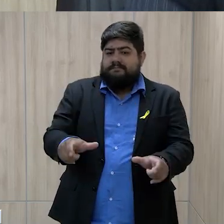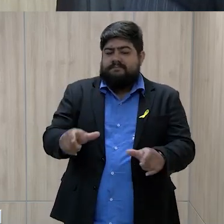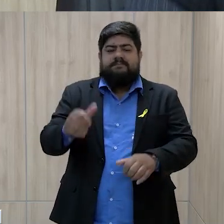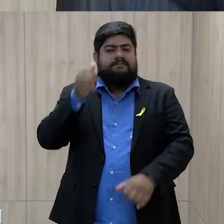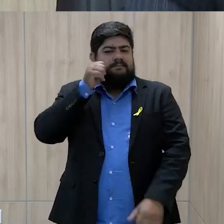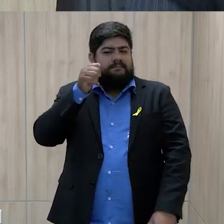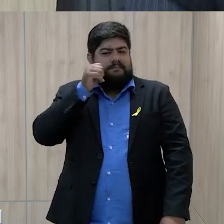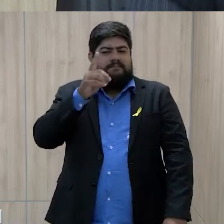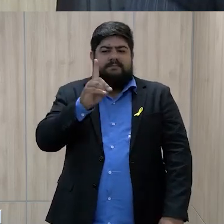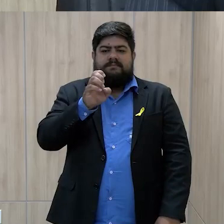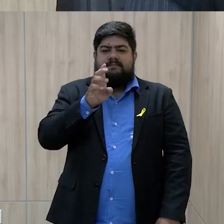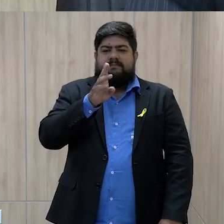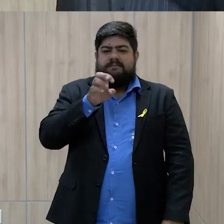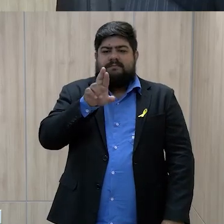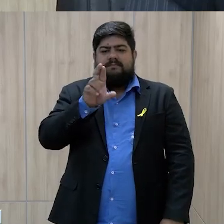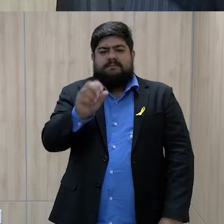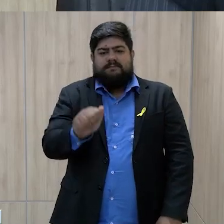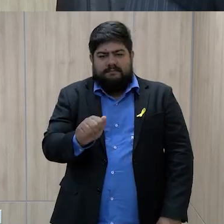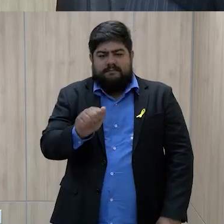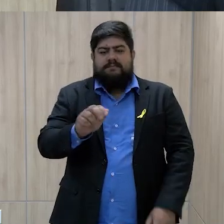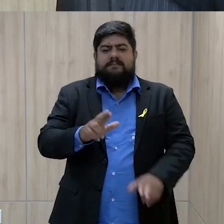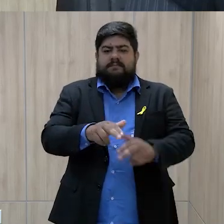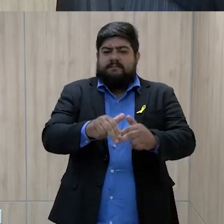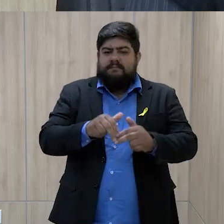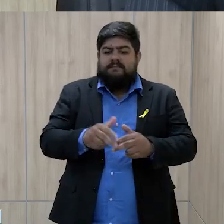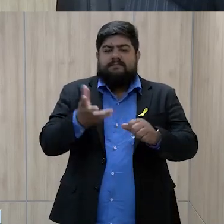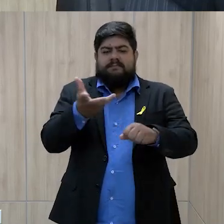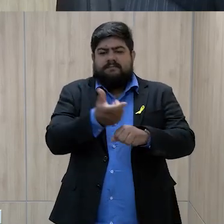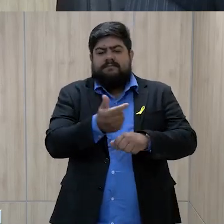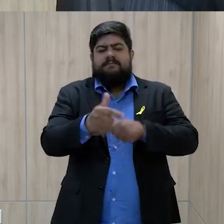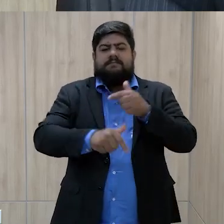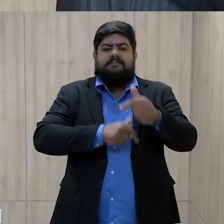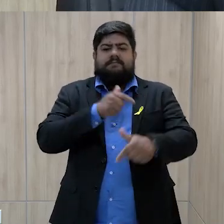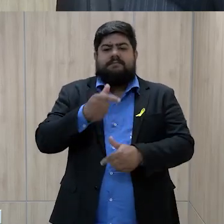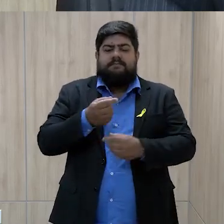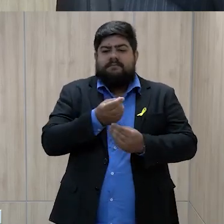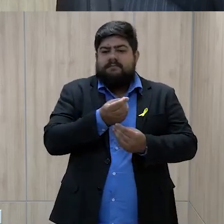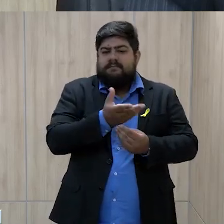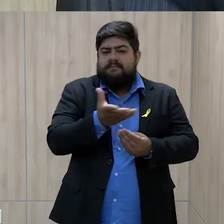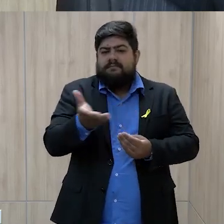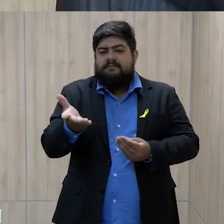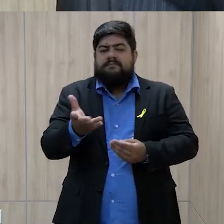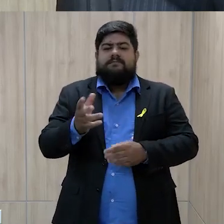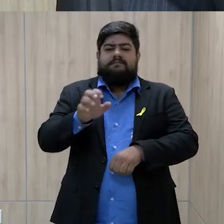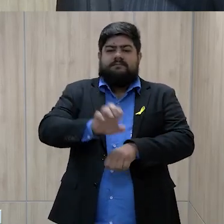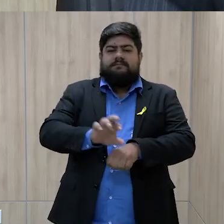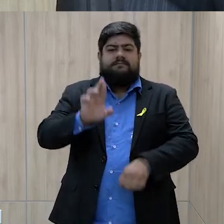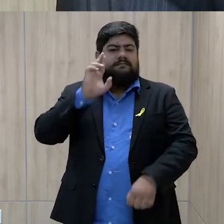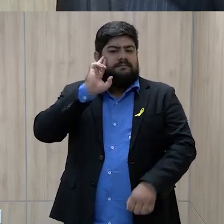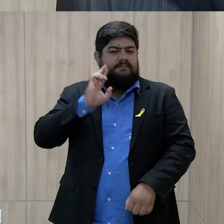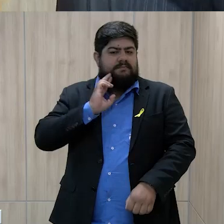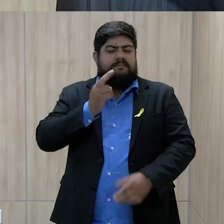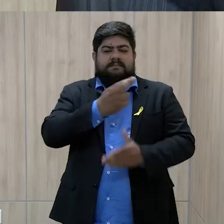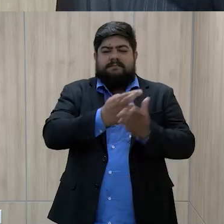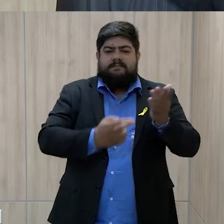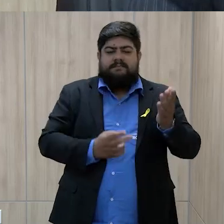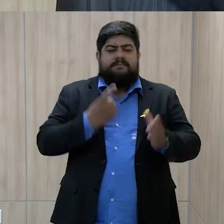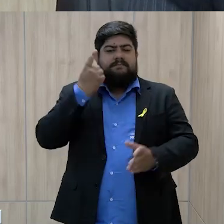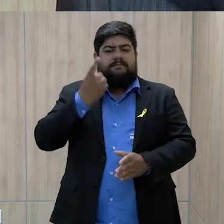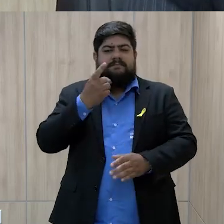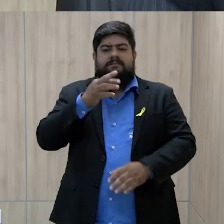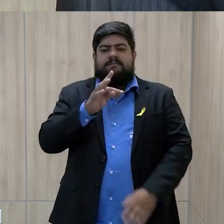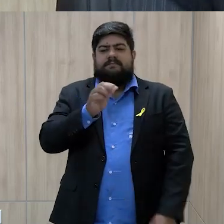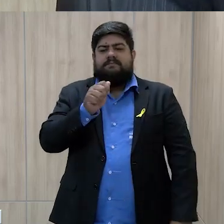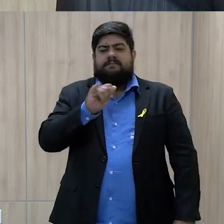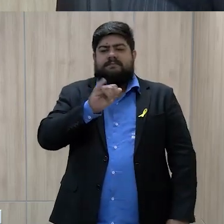de Rondônia a senhora Débora Lúcia Raposo da Silva em reconhecimentos relevantes serviços prestado ao estado de Rondônia